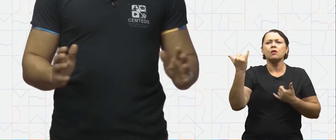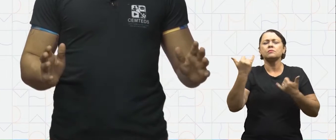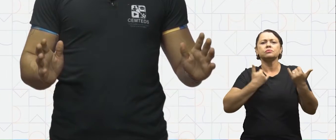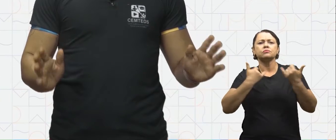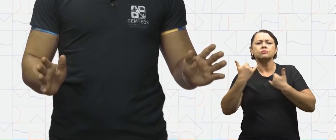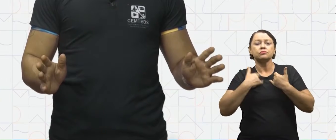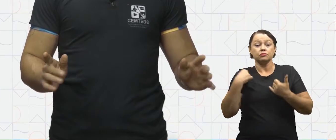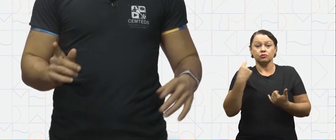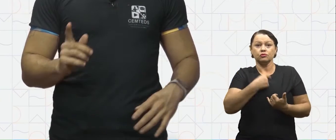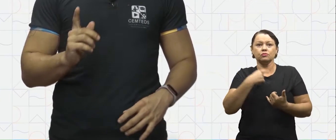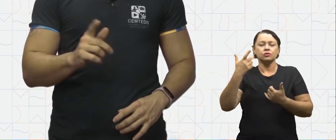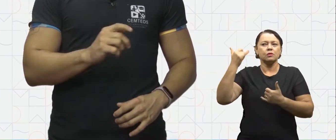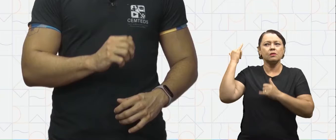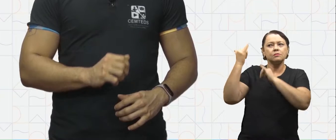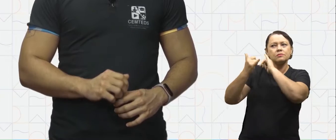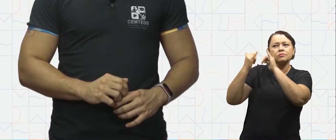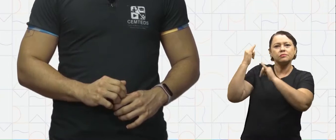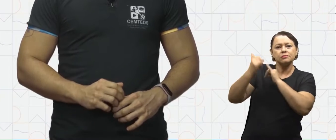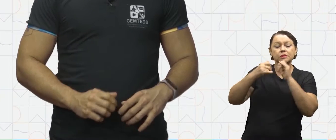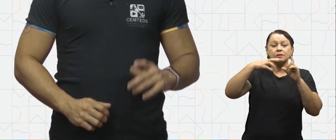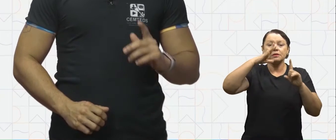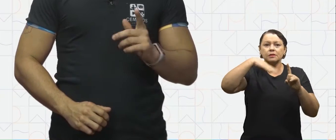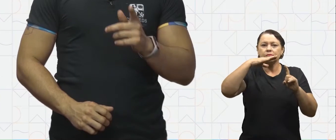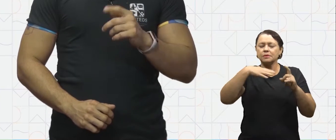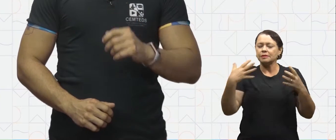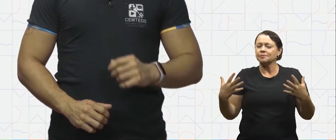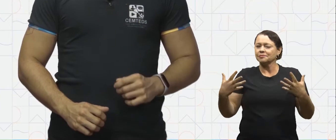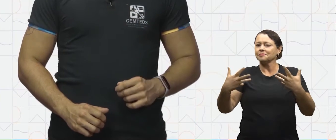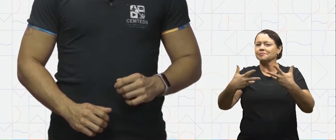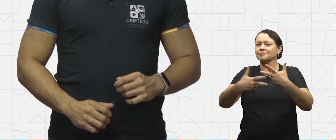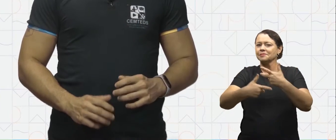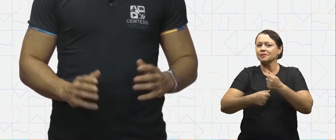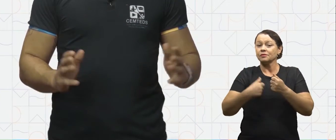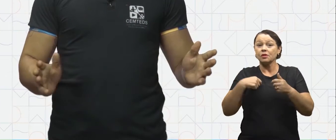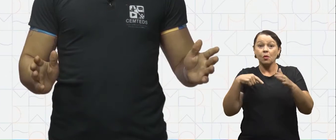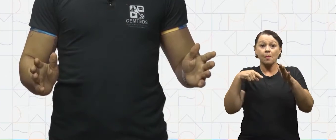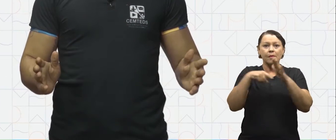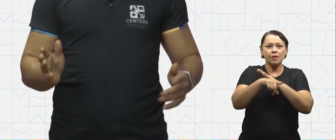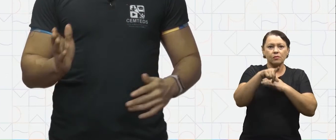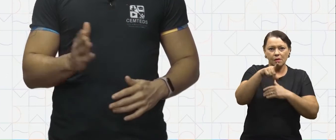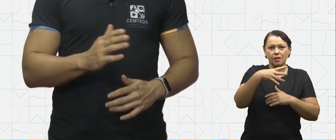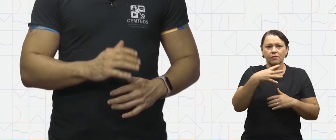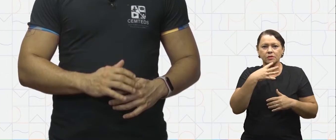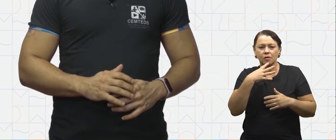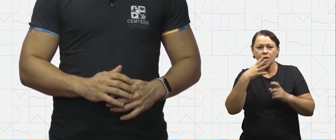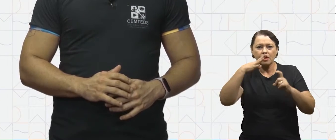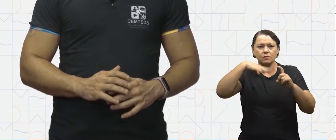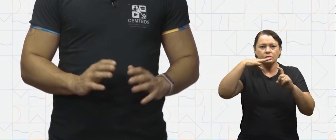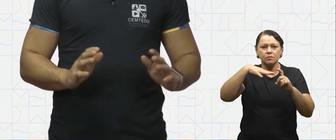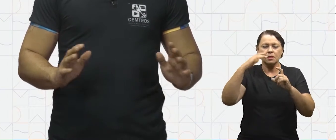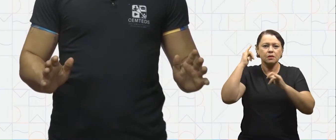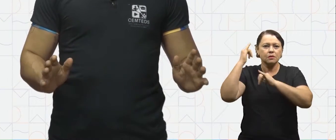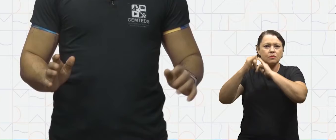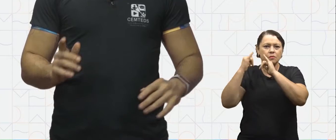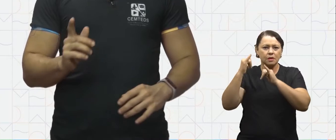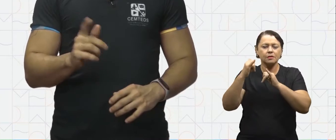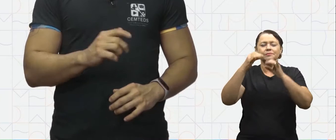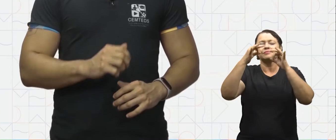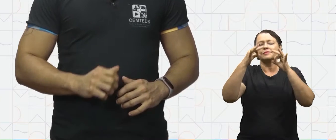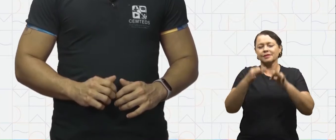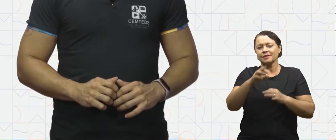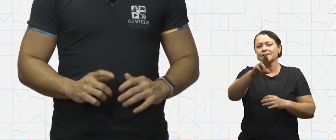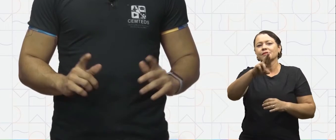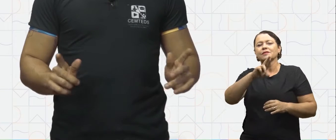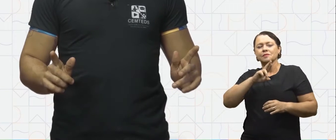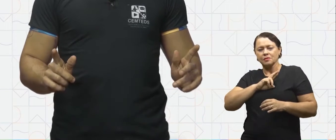nossos mitos e lendas são surpreendentes. Se eu perguntar se você conhece uma lenda ou mito da Amazônia, com certeza